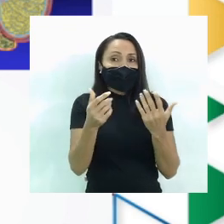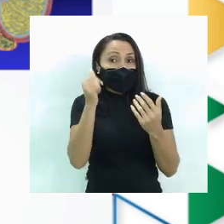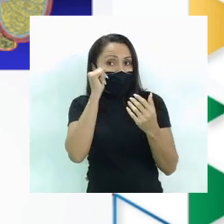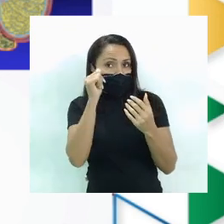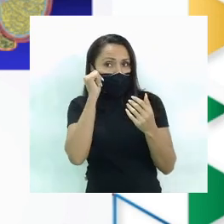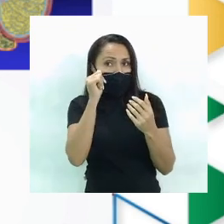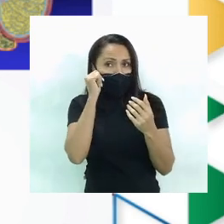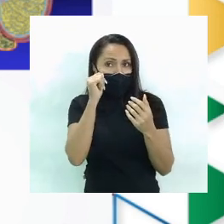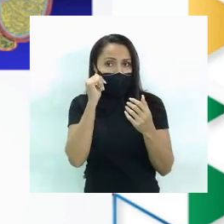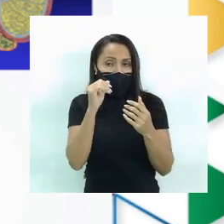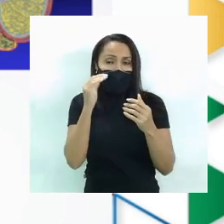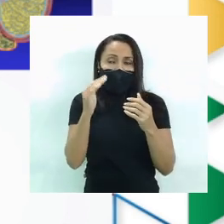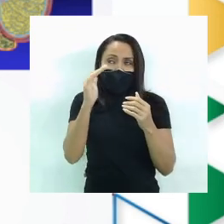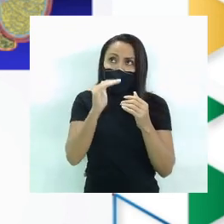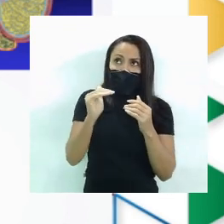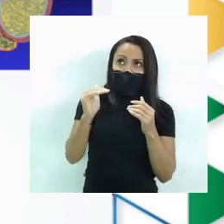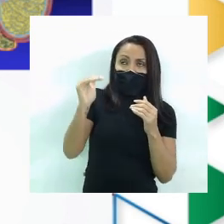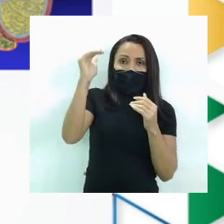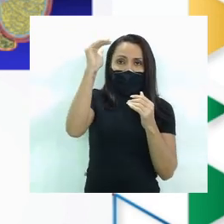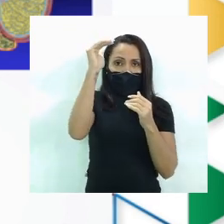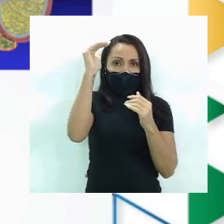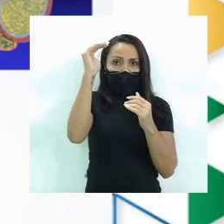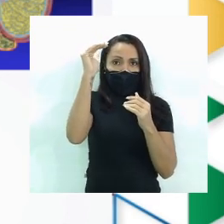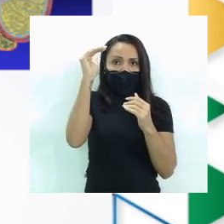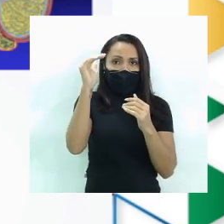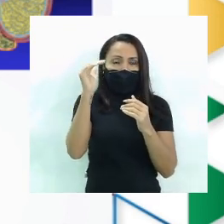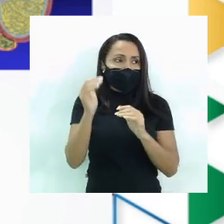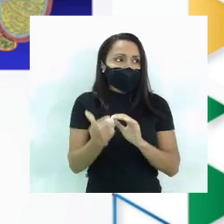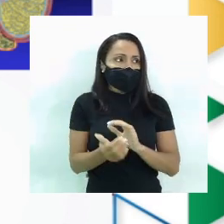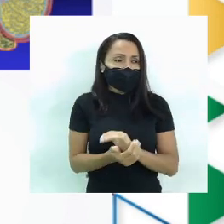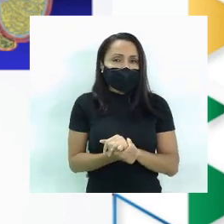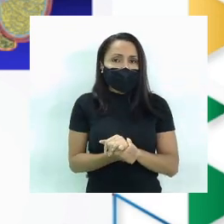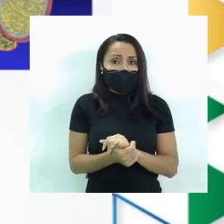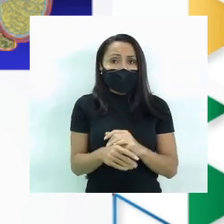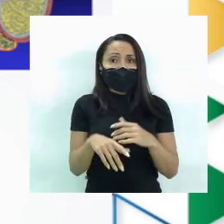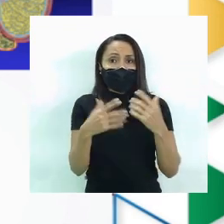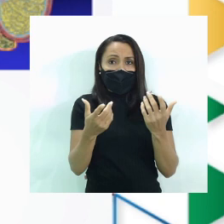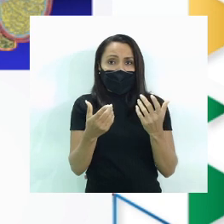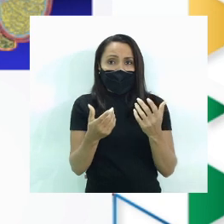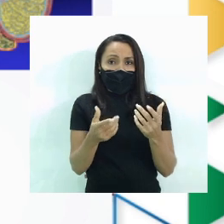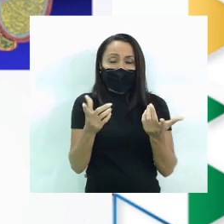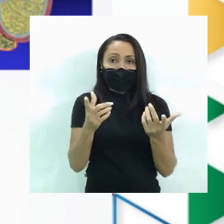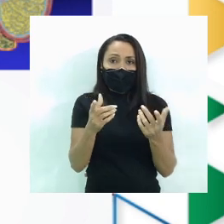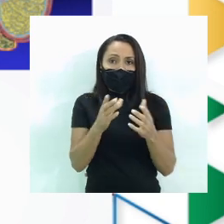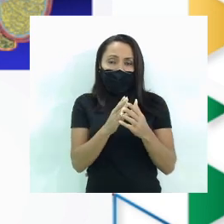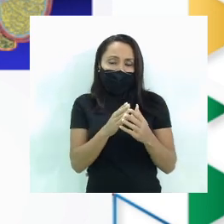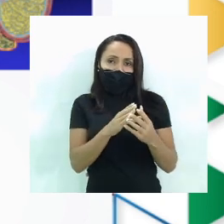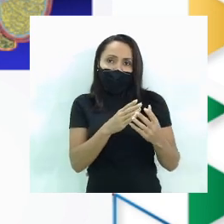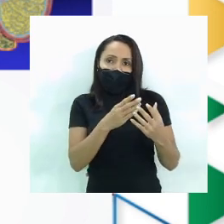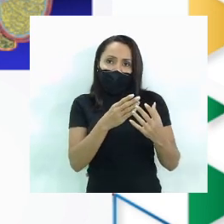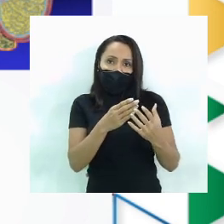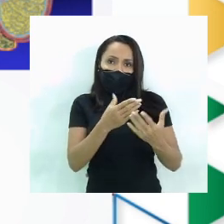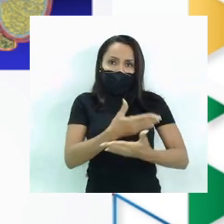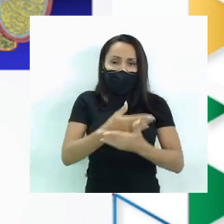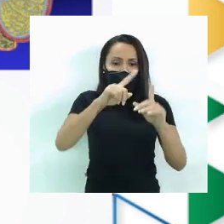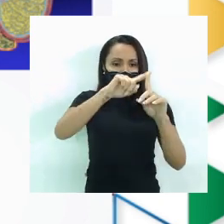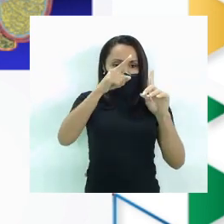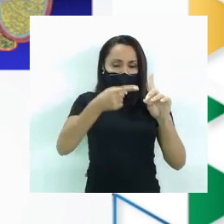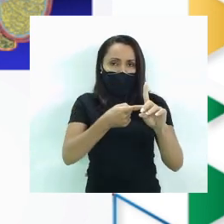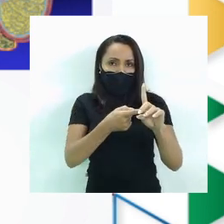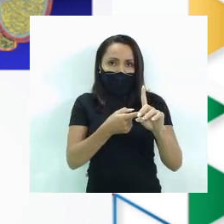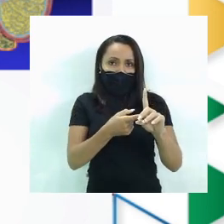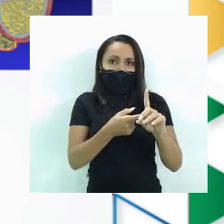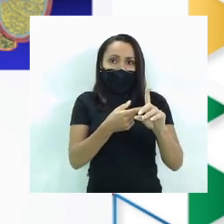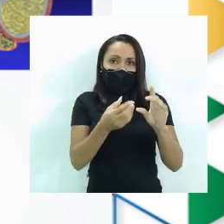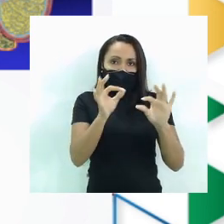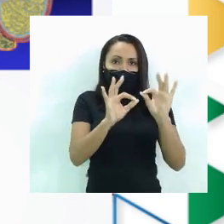caso a mulher, do crescimento, né? Então há a produção de leite na hora da amamentação, quando ela fica gestante, então há a